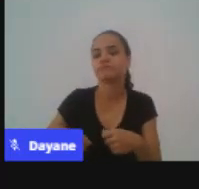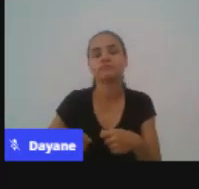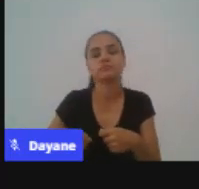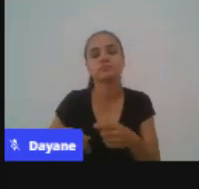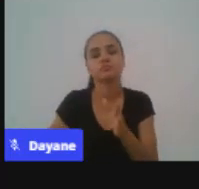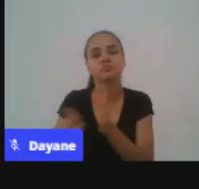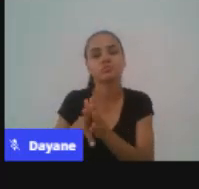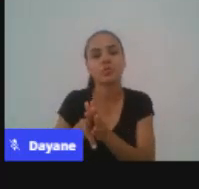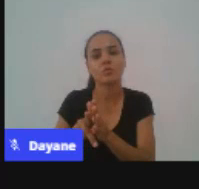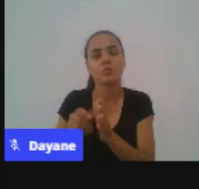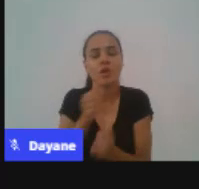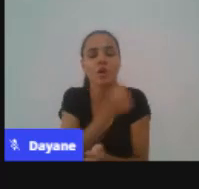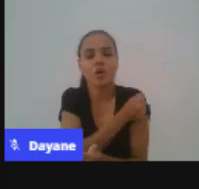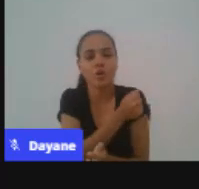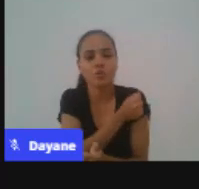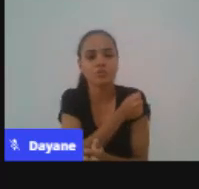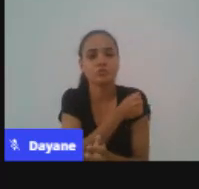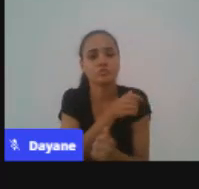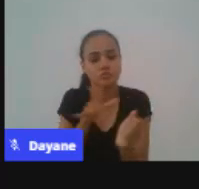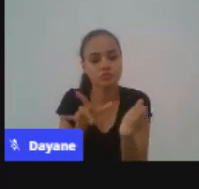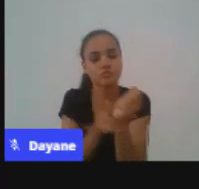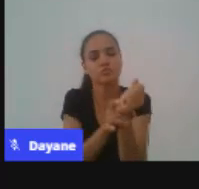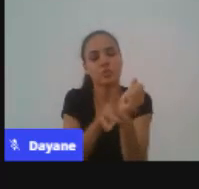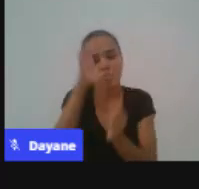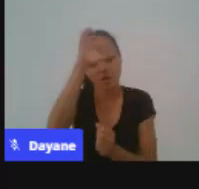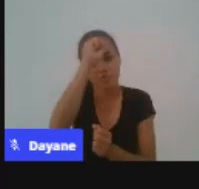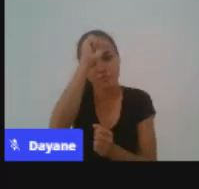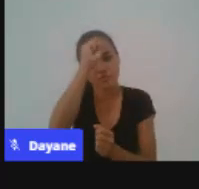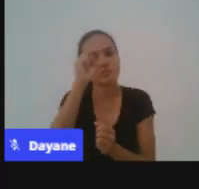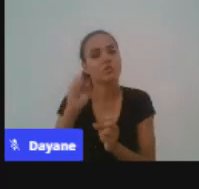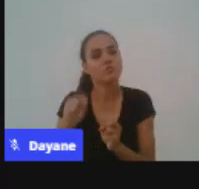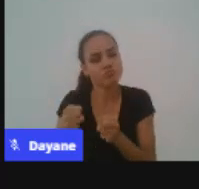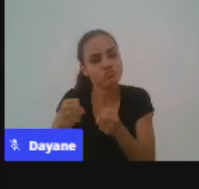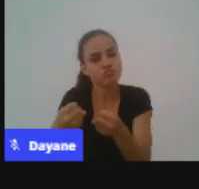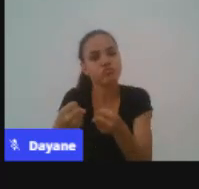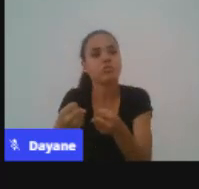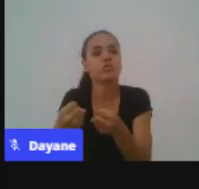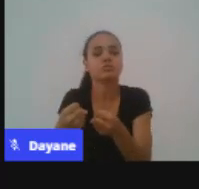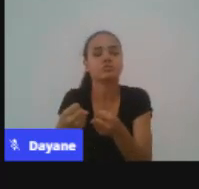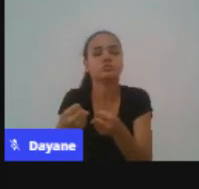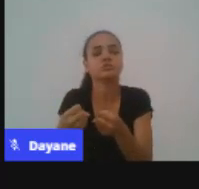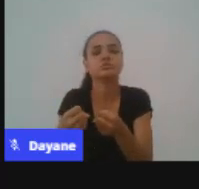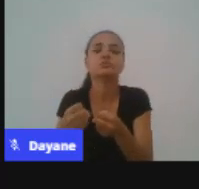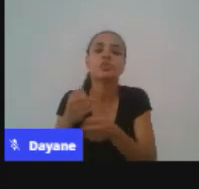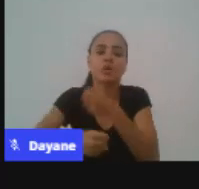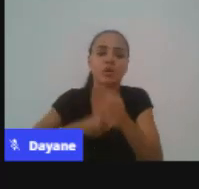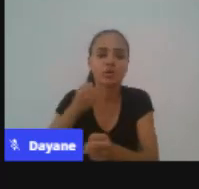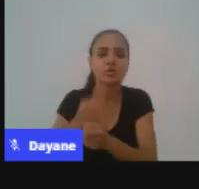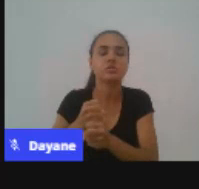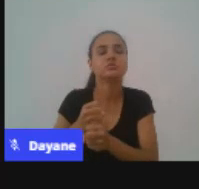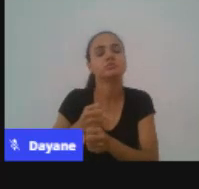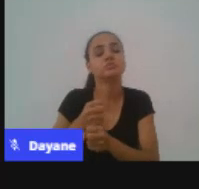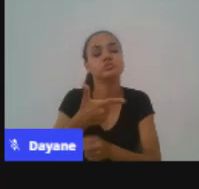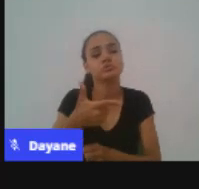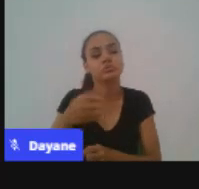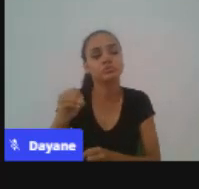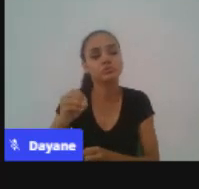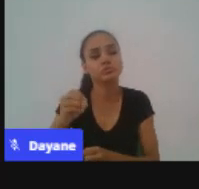recuperação da aprendizagem no reforço do ano letivo de 2021. Como seria isso? É você, professor, quando